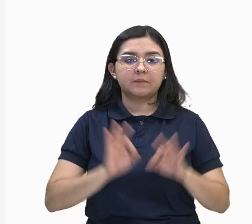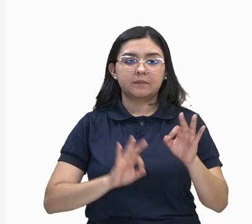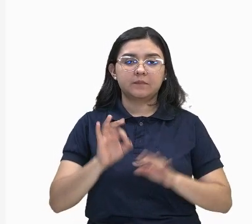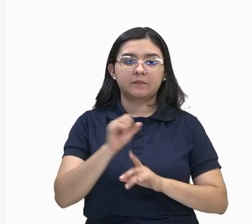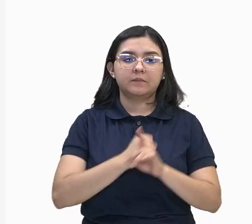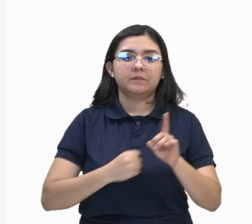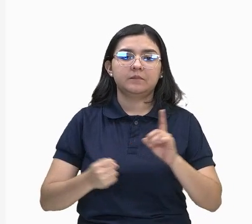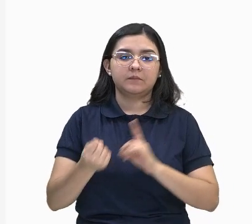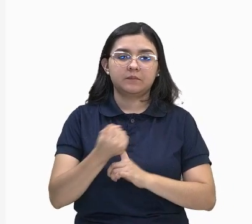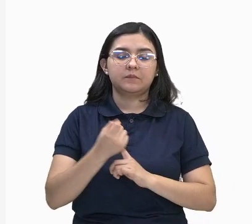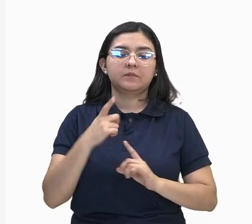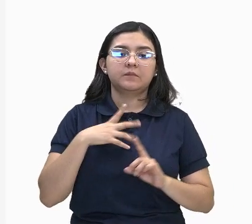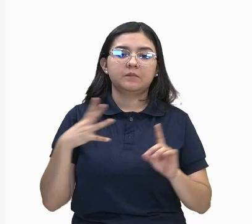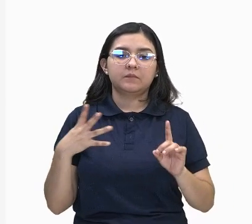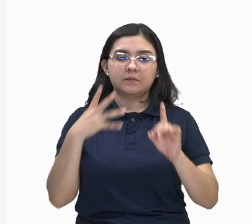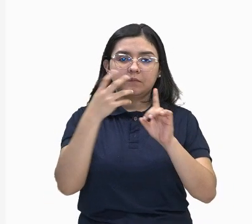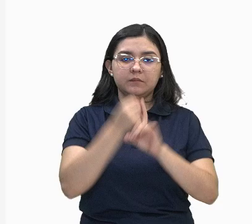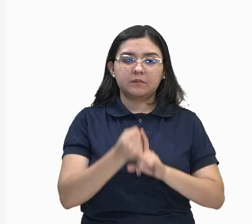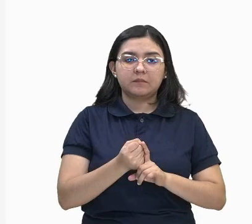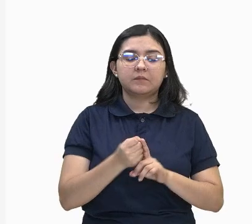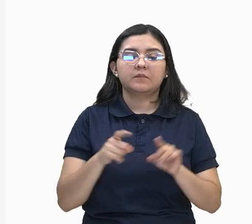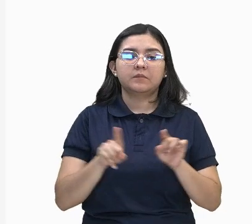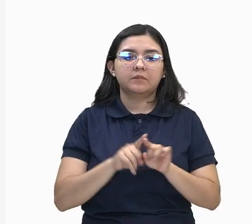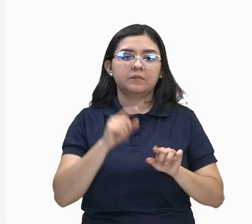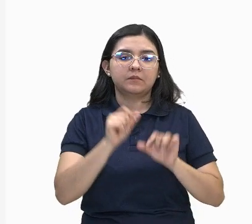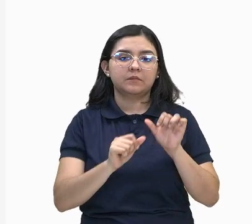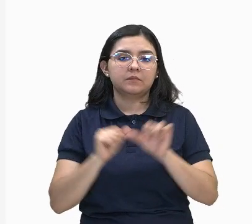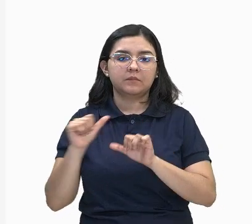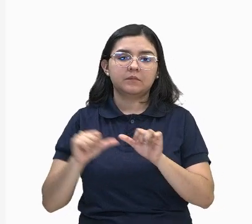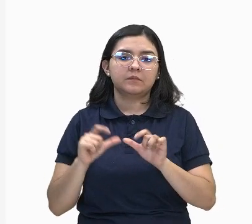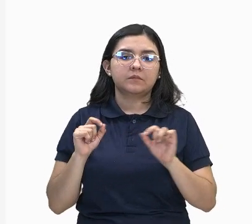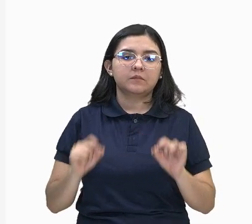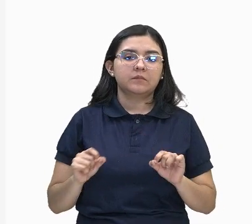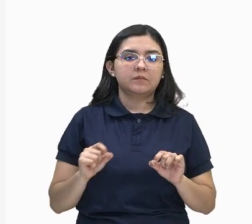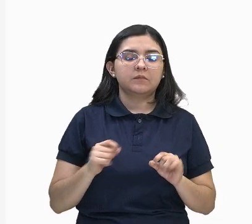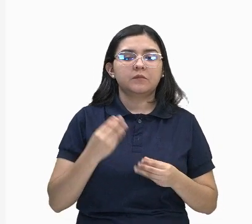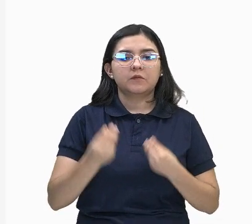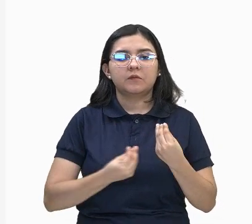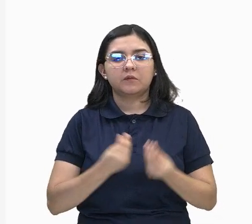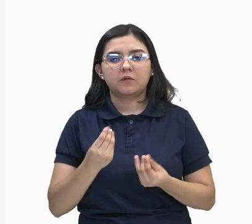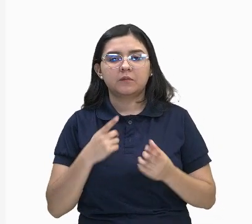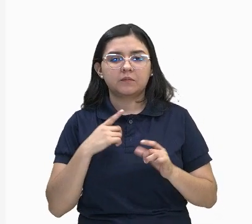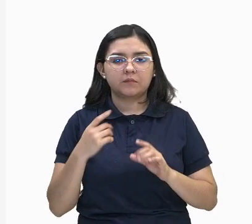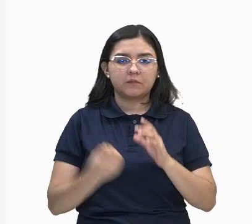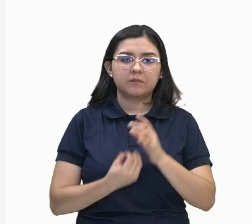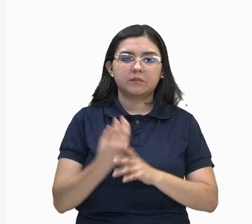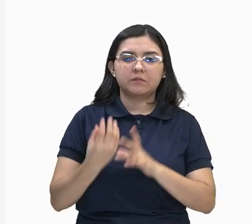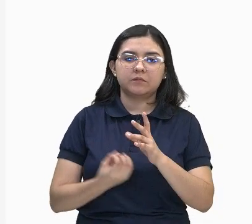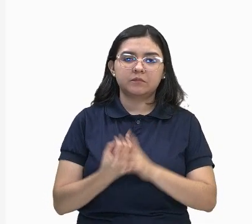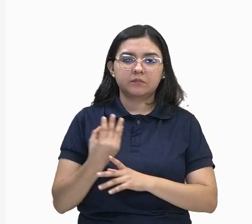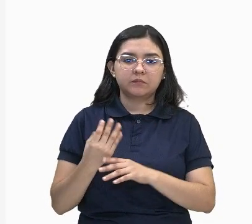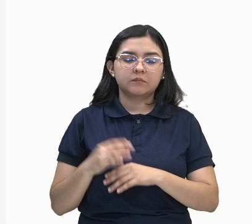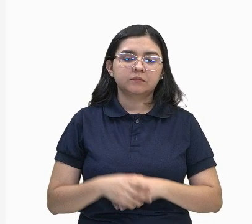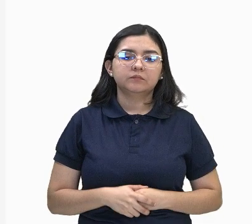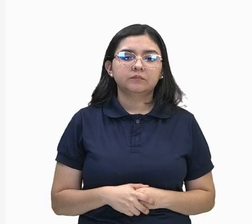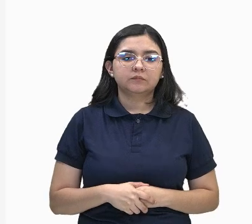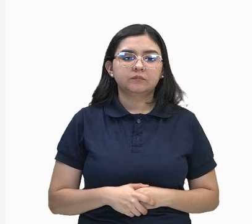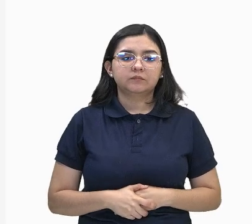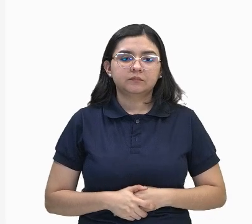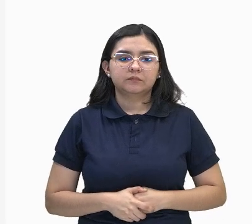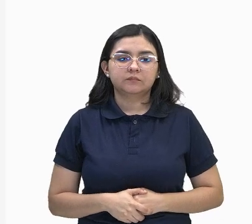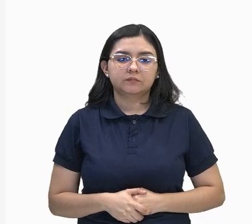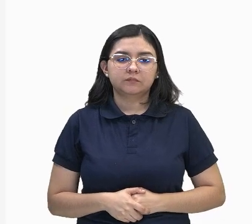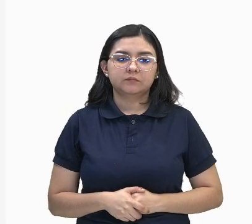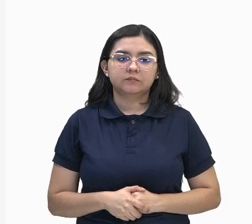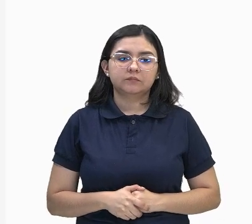sociedade, ela é impactada, ela é moldada pelo modo de produção daquela sociedade,